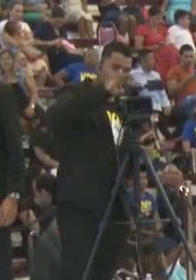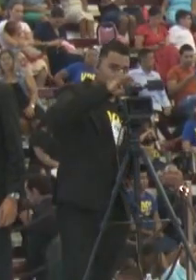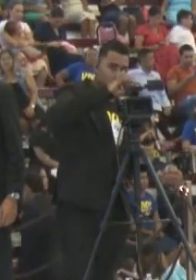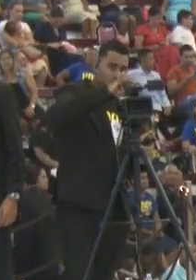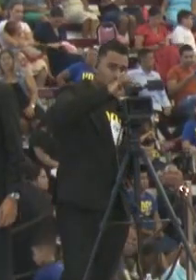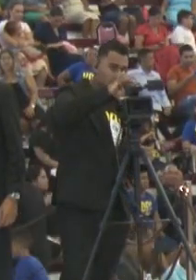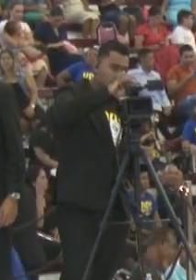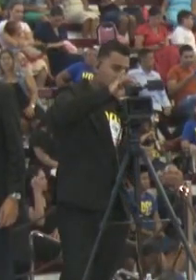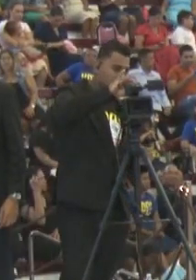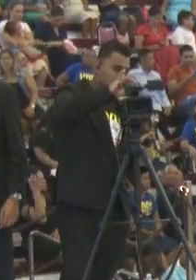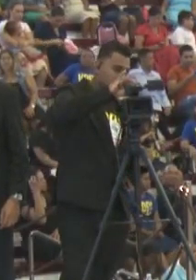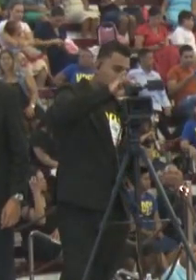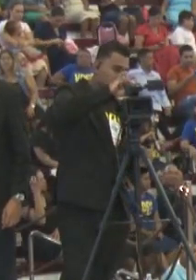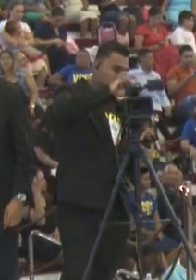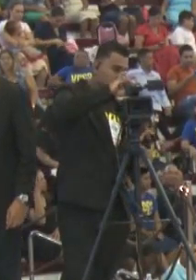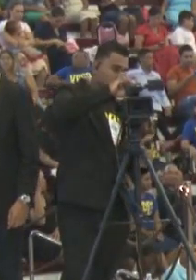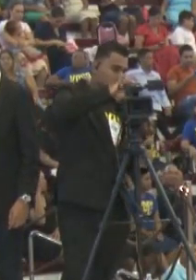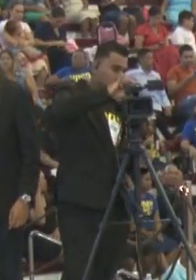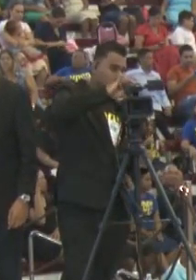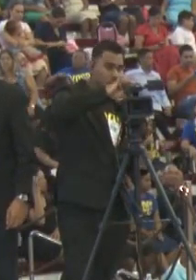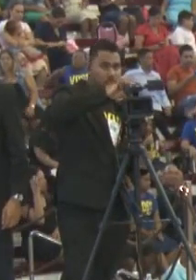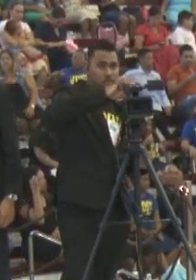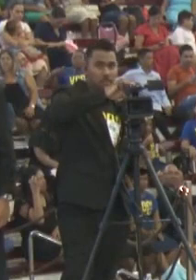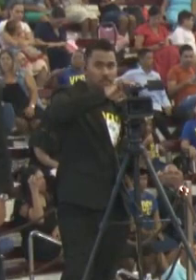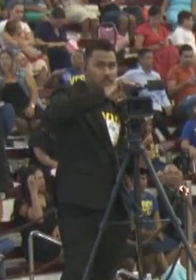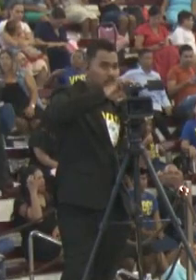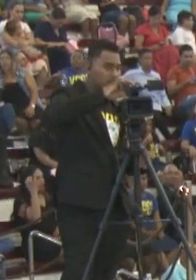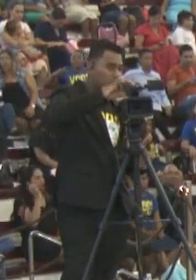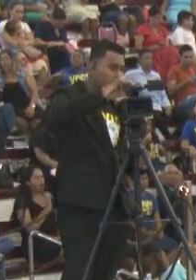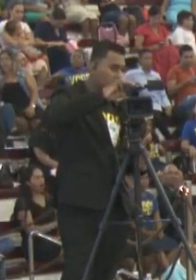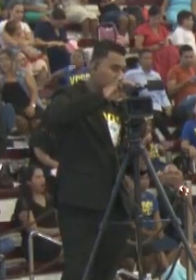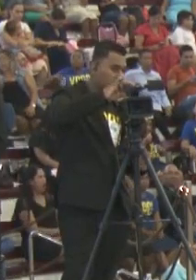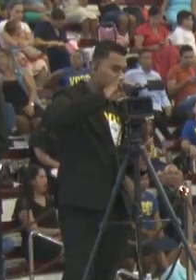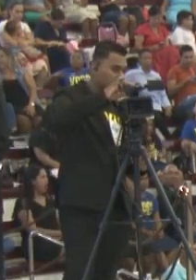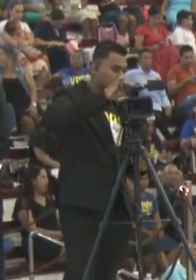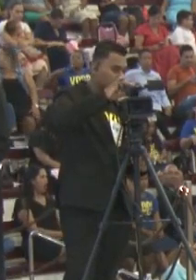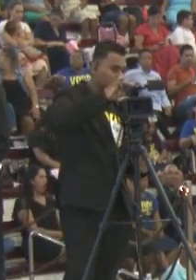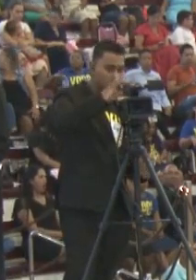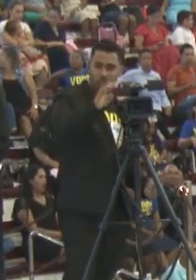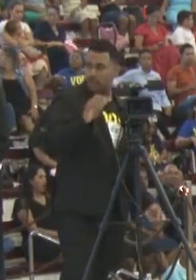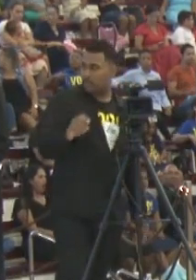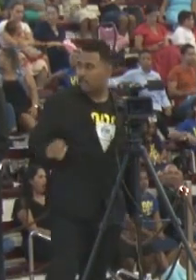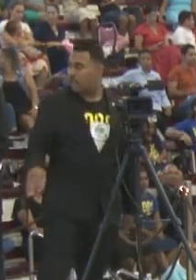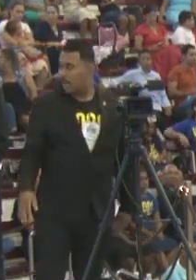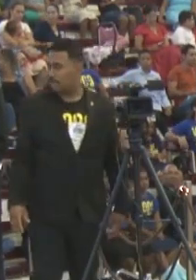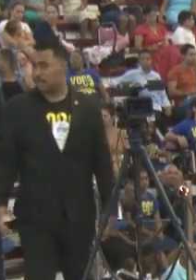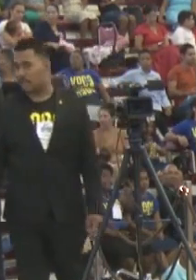Meus irmãos, eu vos saúdo a todos com a paz do Senhor Jesus. Livro do Êxodo,